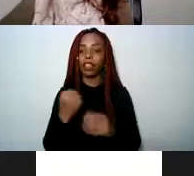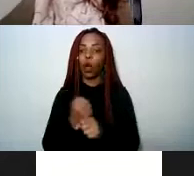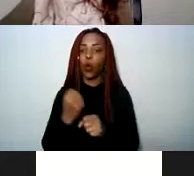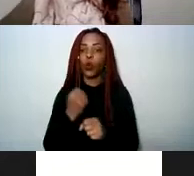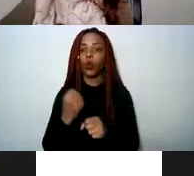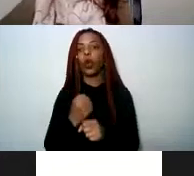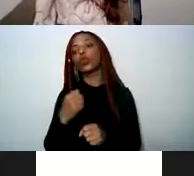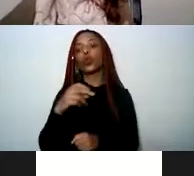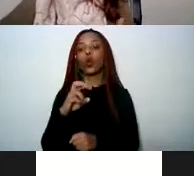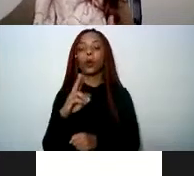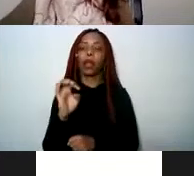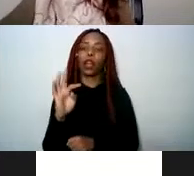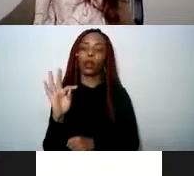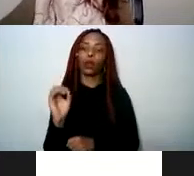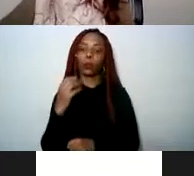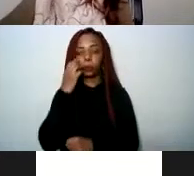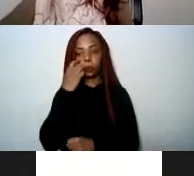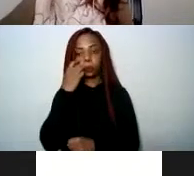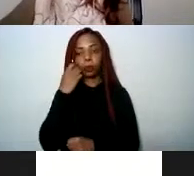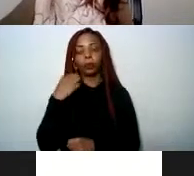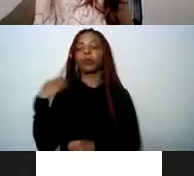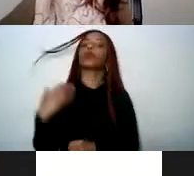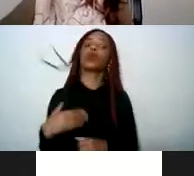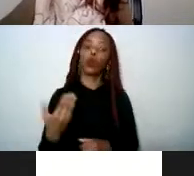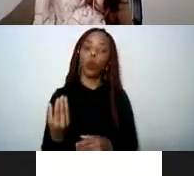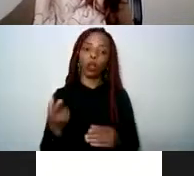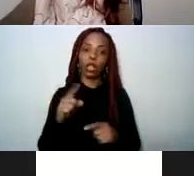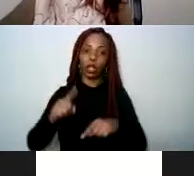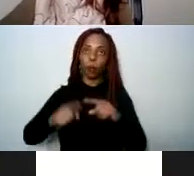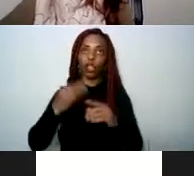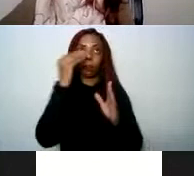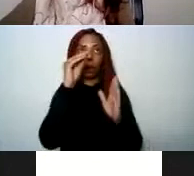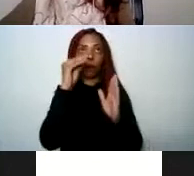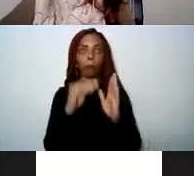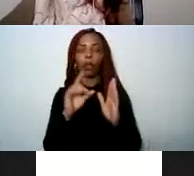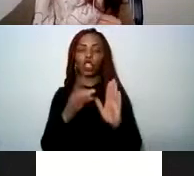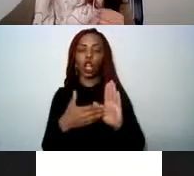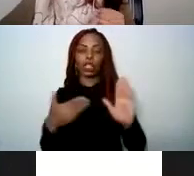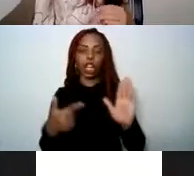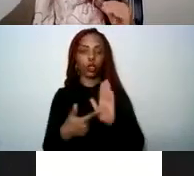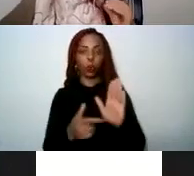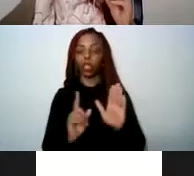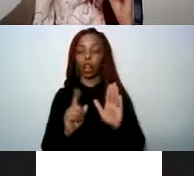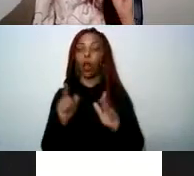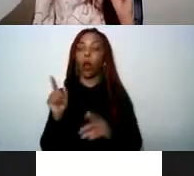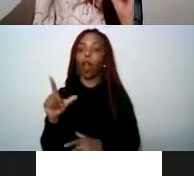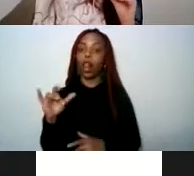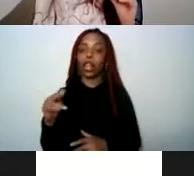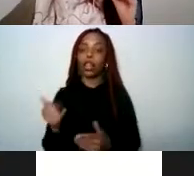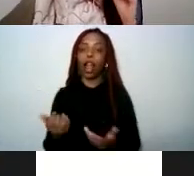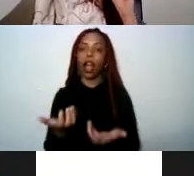Odebrecht as inserções desses objetos eles não eram meramente estéticos ela buscava estabelecer uma